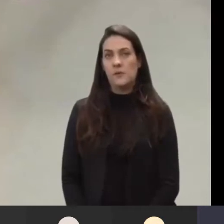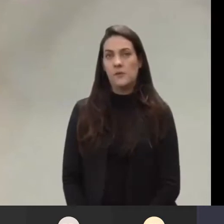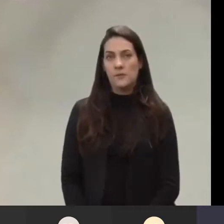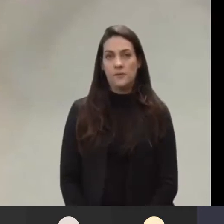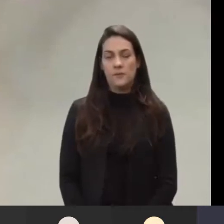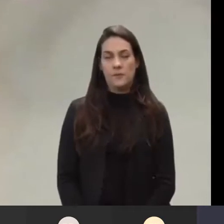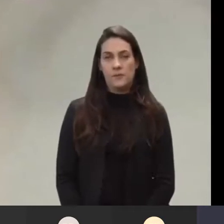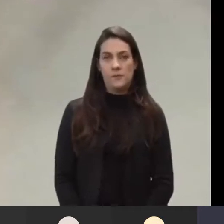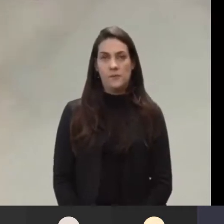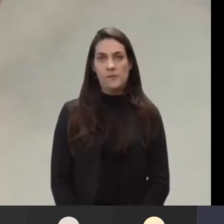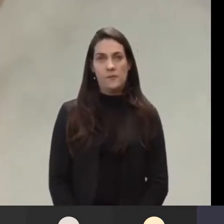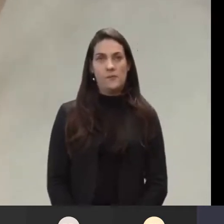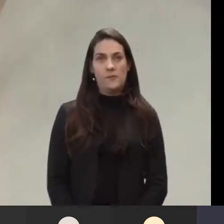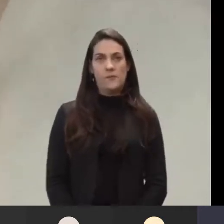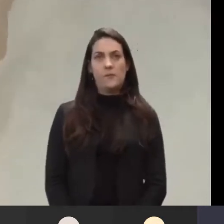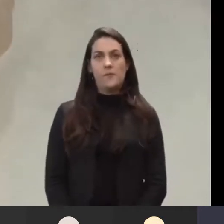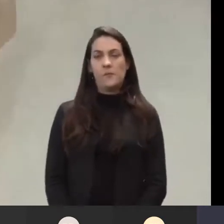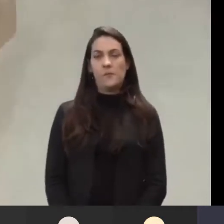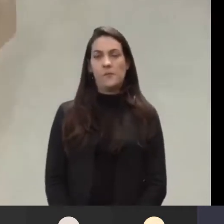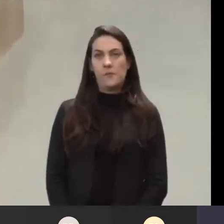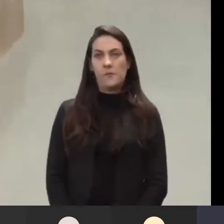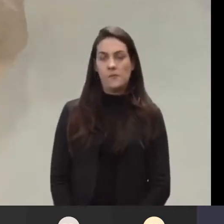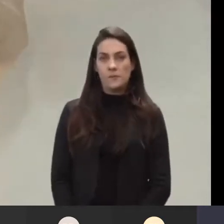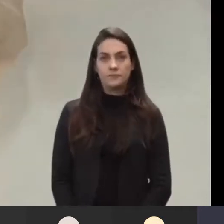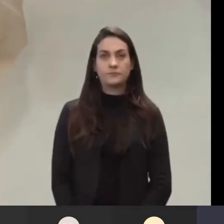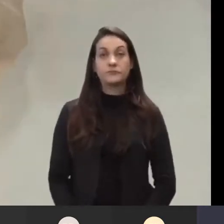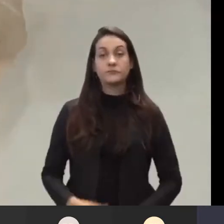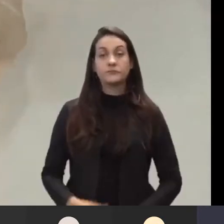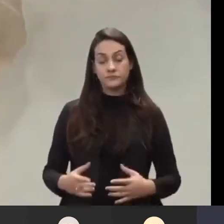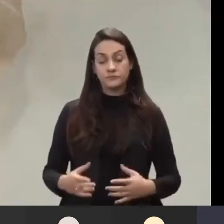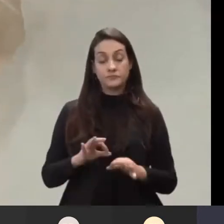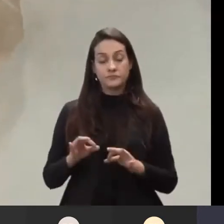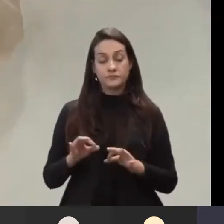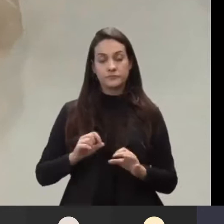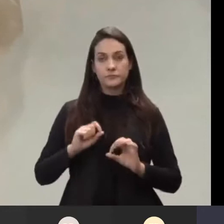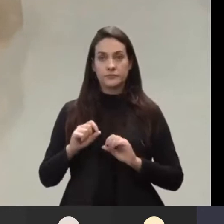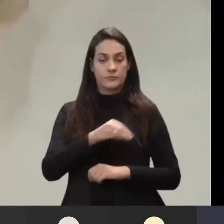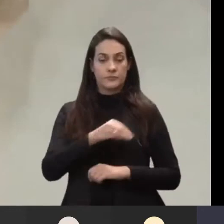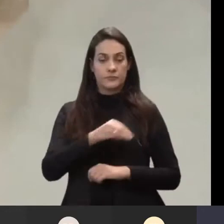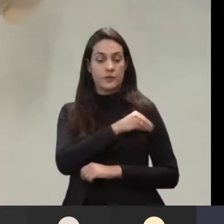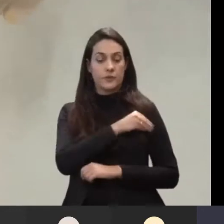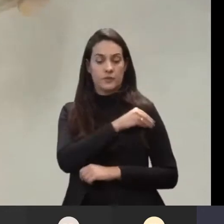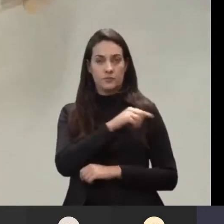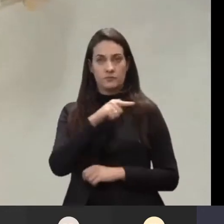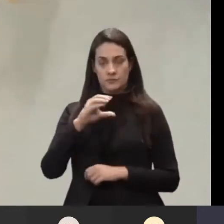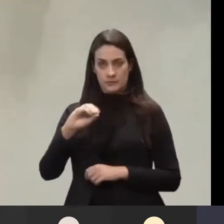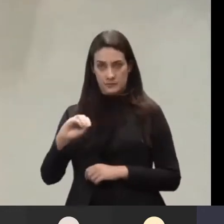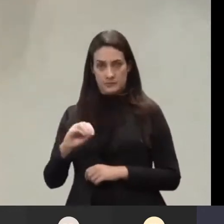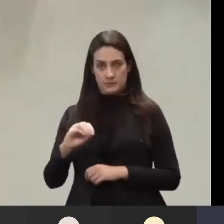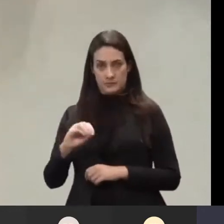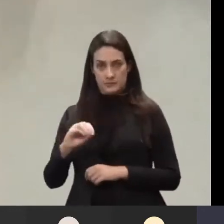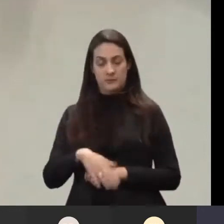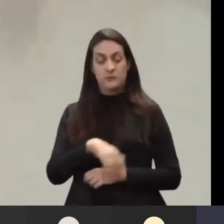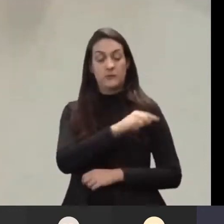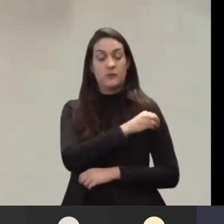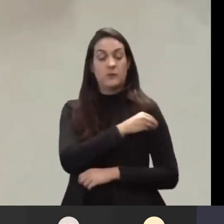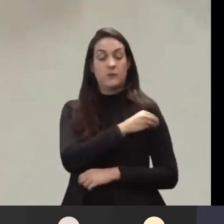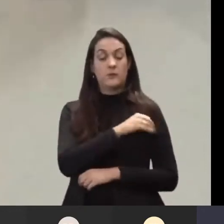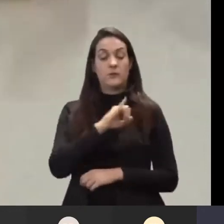Dar leve pressionada. Nesse procedimento, utilizamos o álcool 70, o álcool